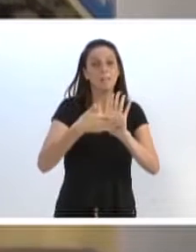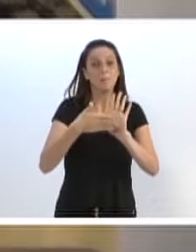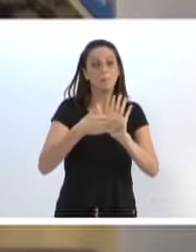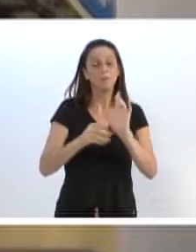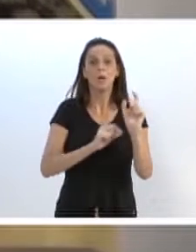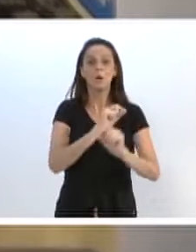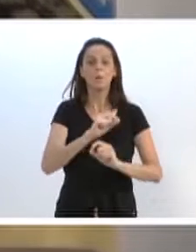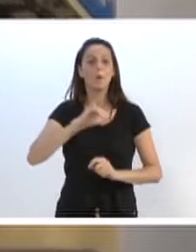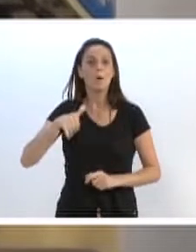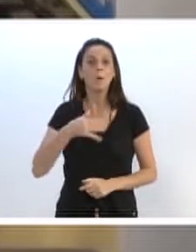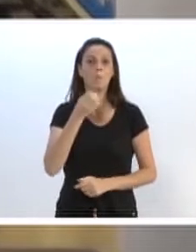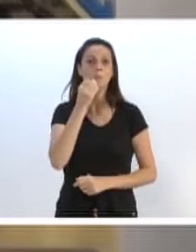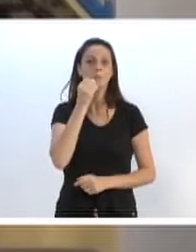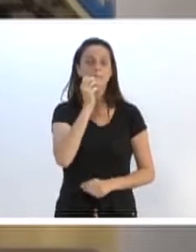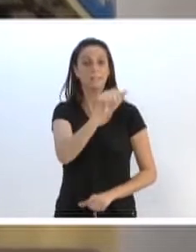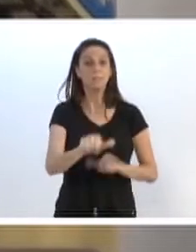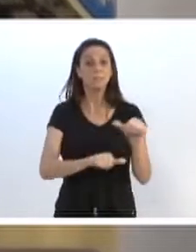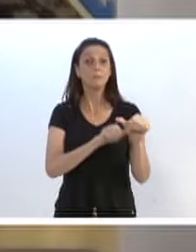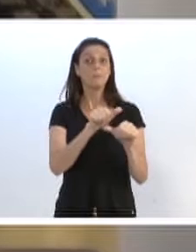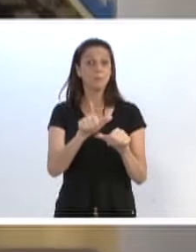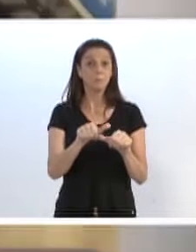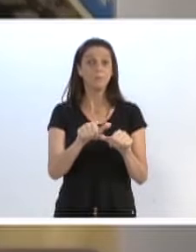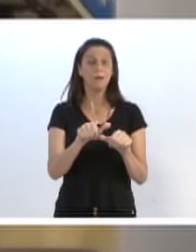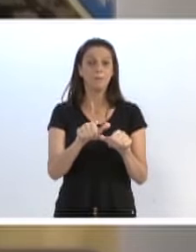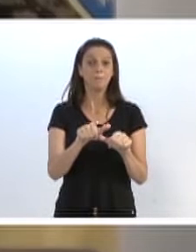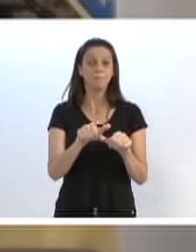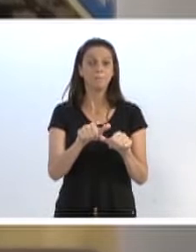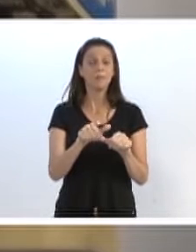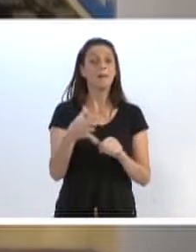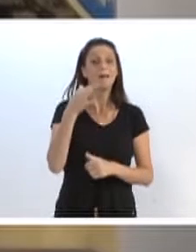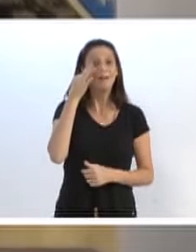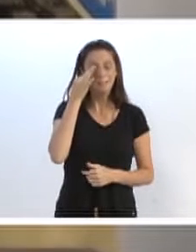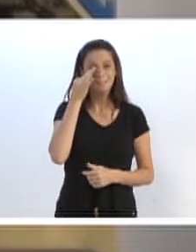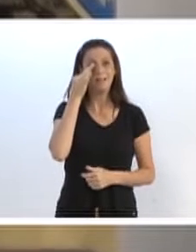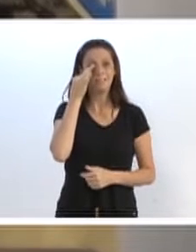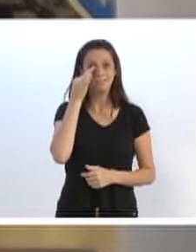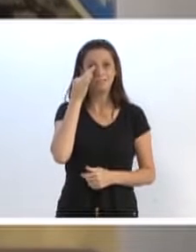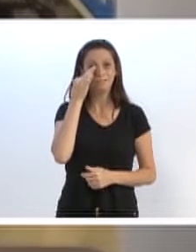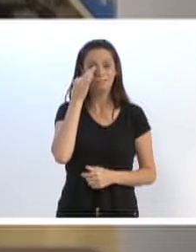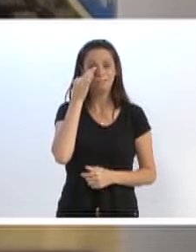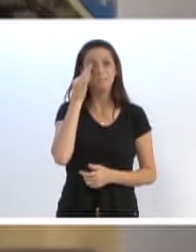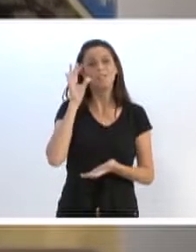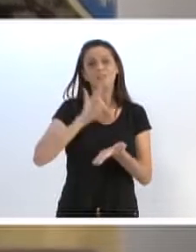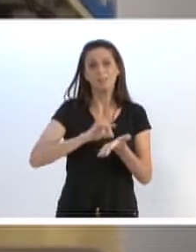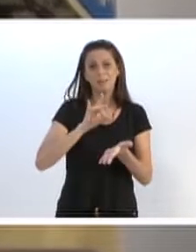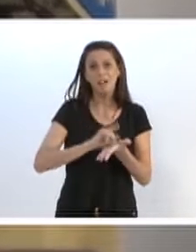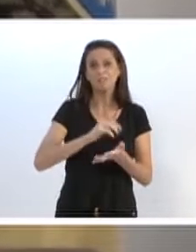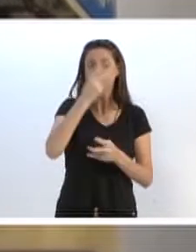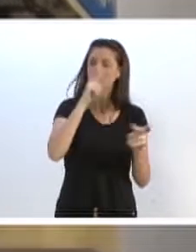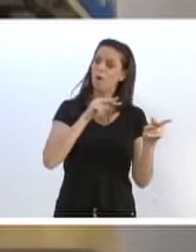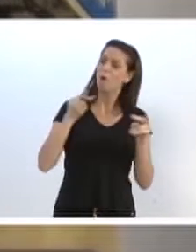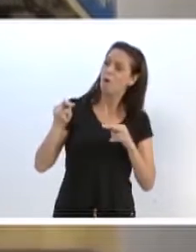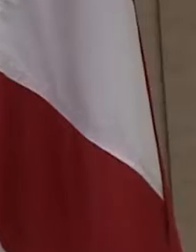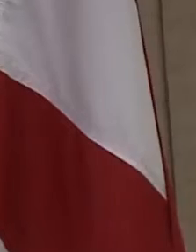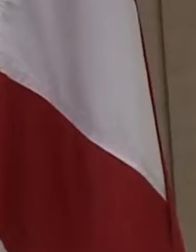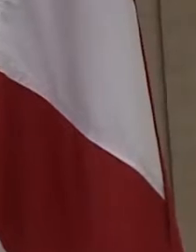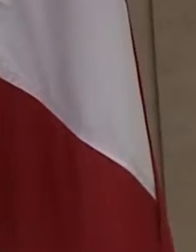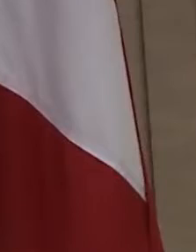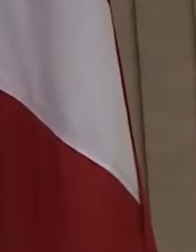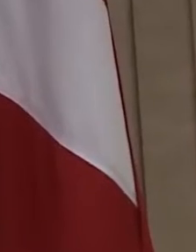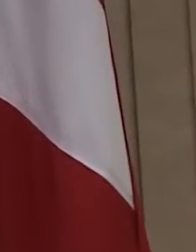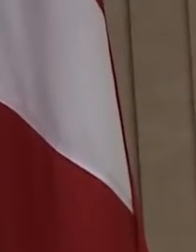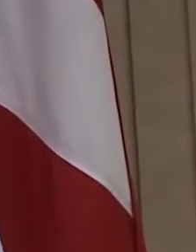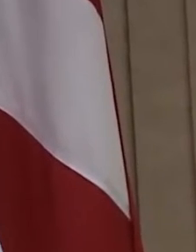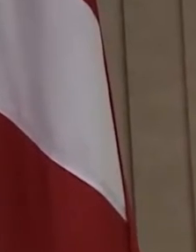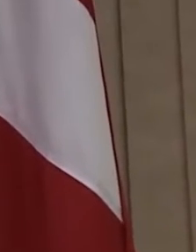destacou o andamento do programa Blumenau Sem Pichação e agradeceu o apoio de instituições envolvidas. Fiz